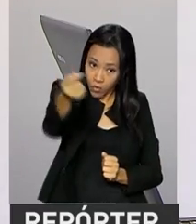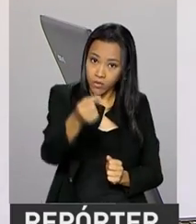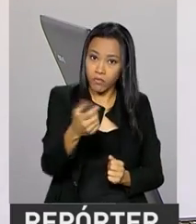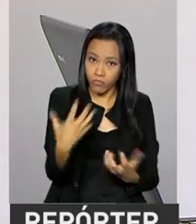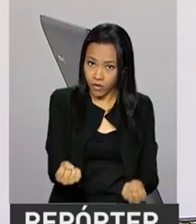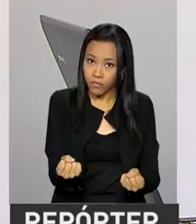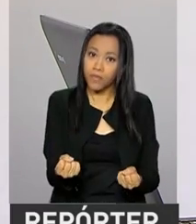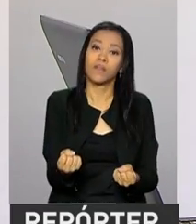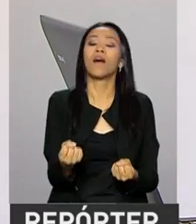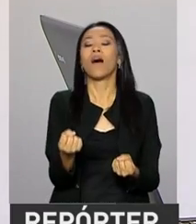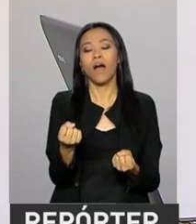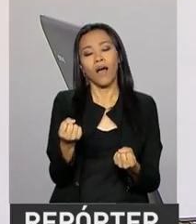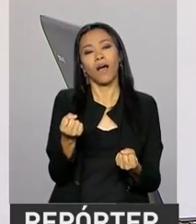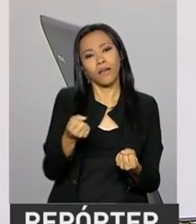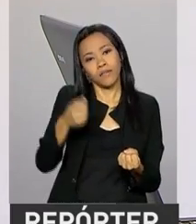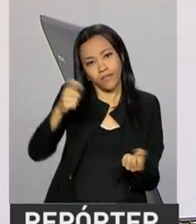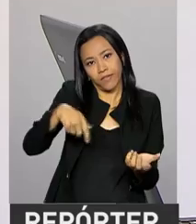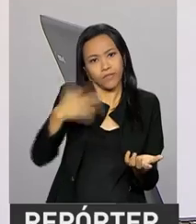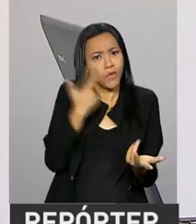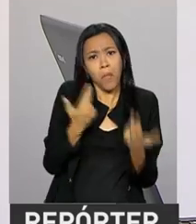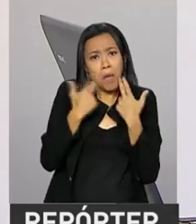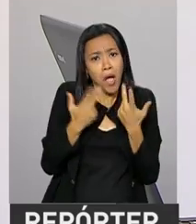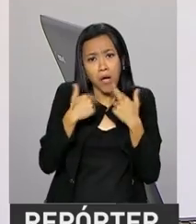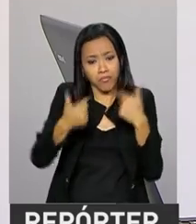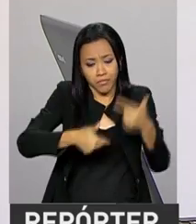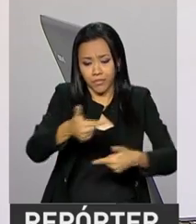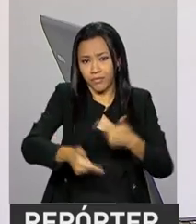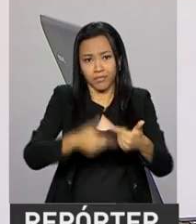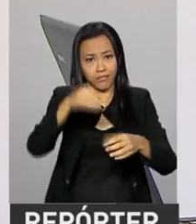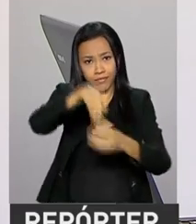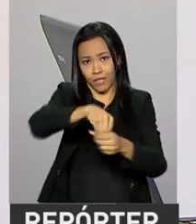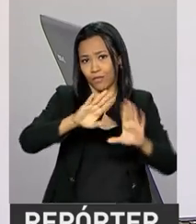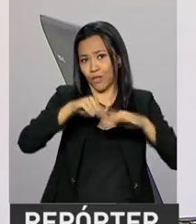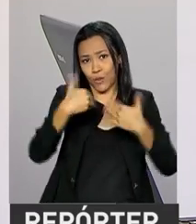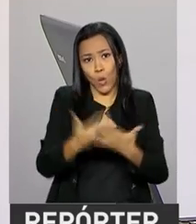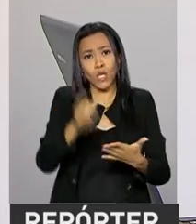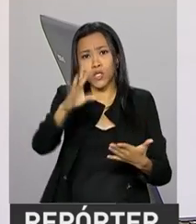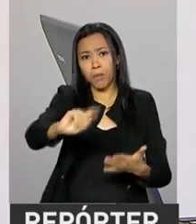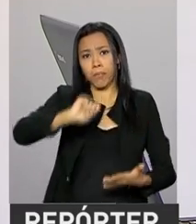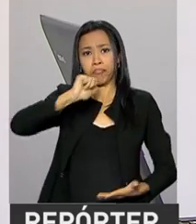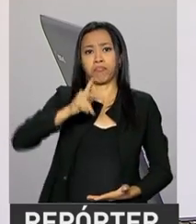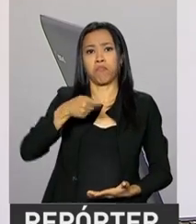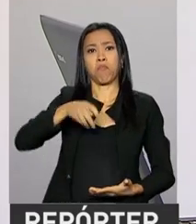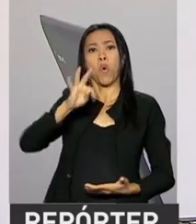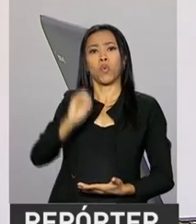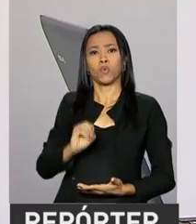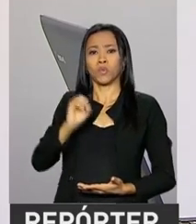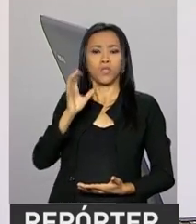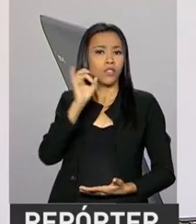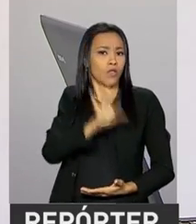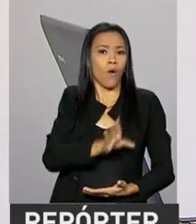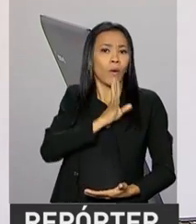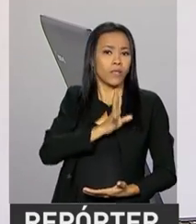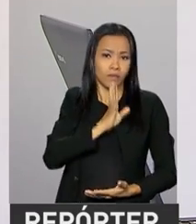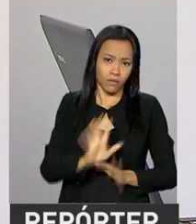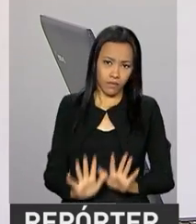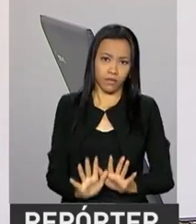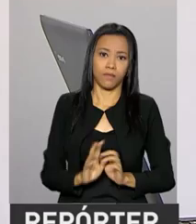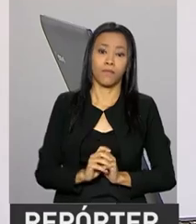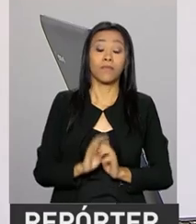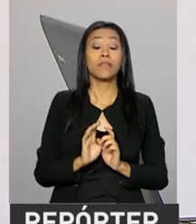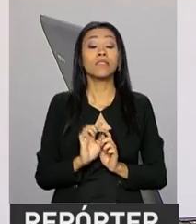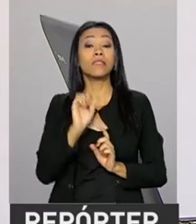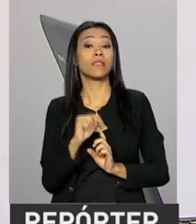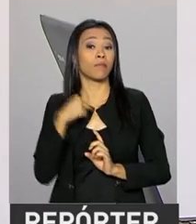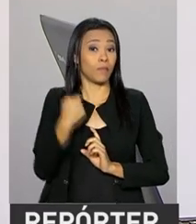Começou como um trabalho bimestral normal. Trabalho que a gente ia só fazer para tirar ponto e adquirindo nosso conhecimento. E